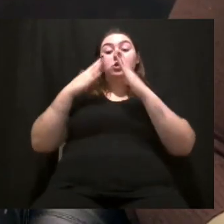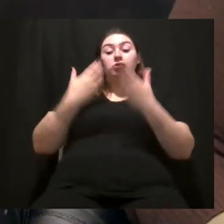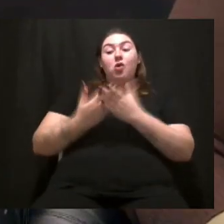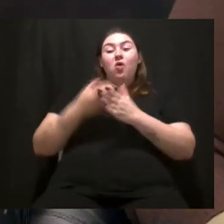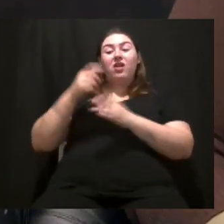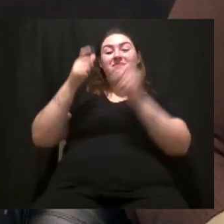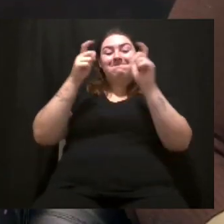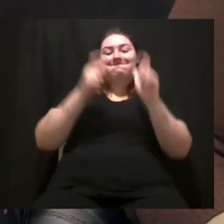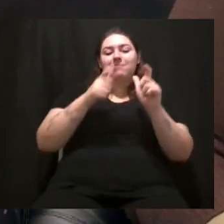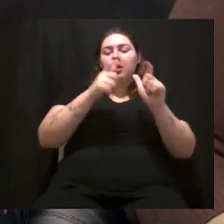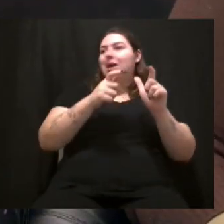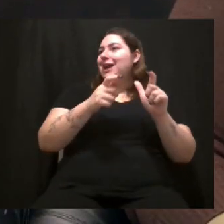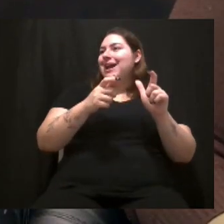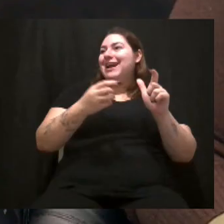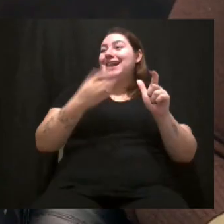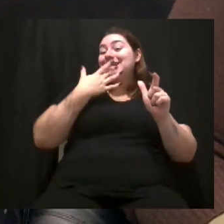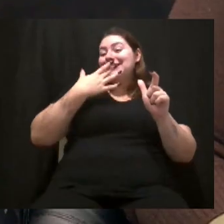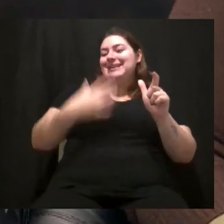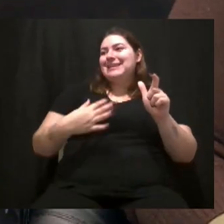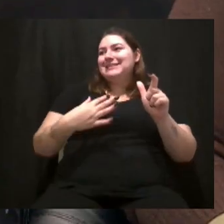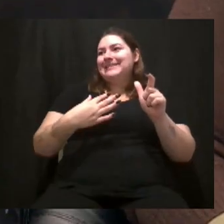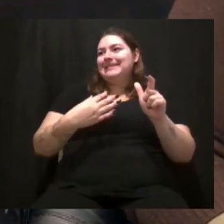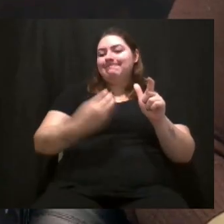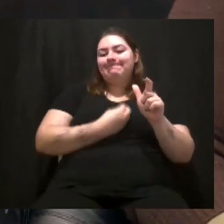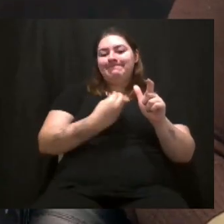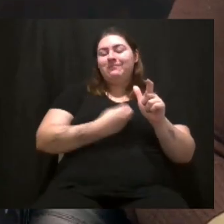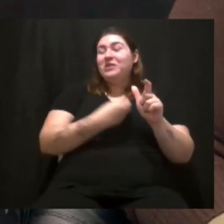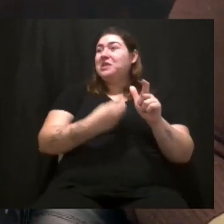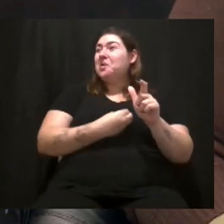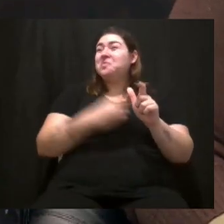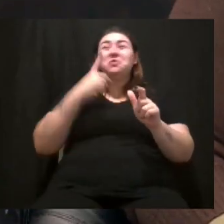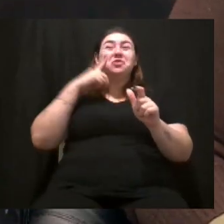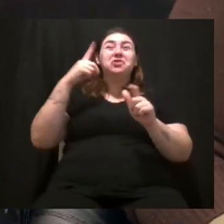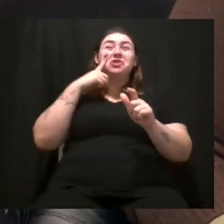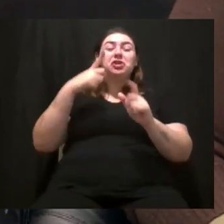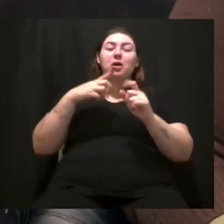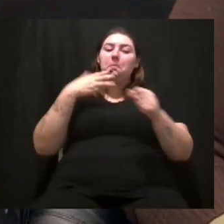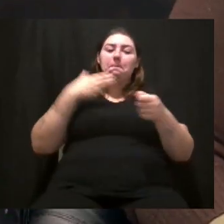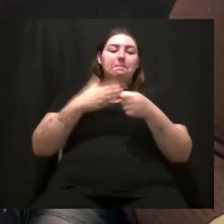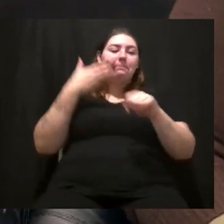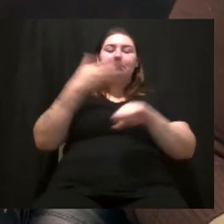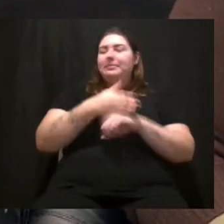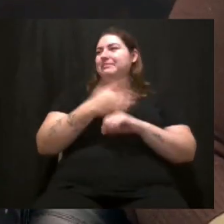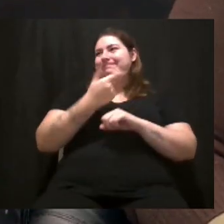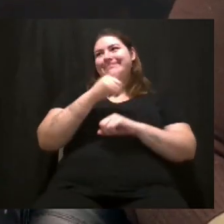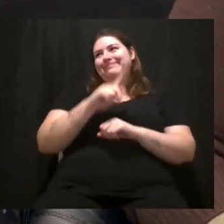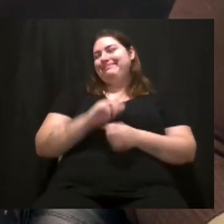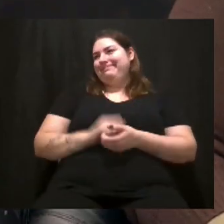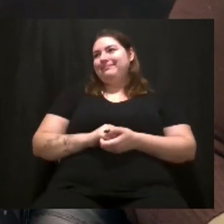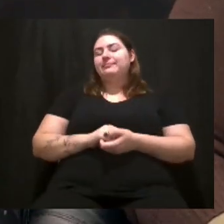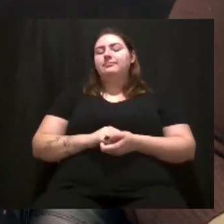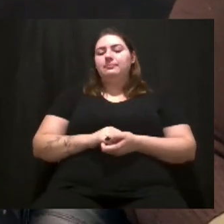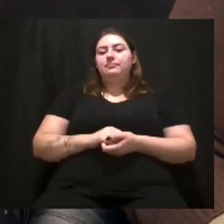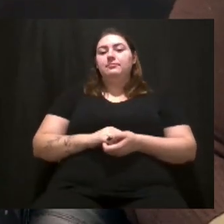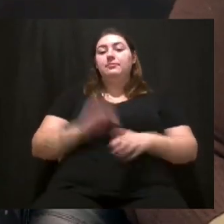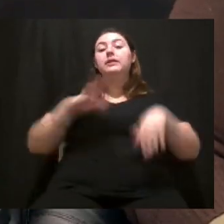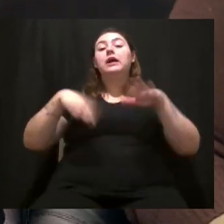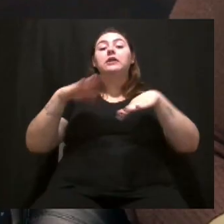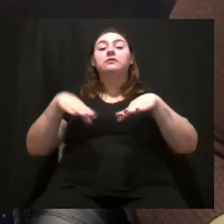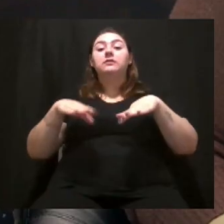criança passa a maior parte quase do dia. Muitas vezes elas estudam num período só do dia